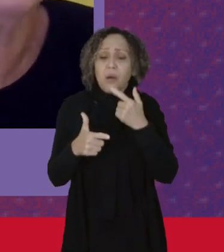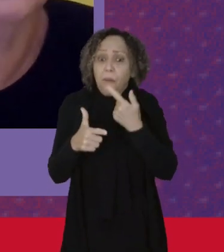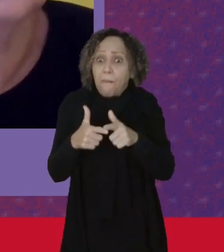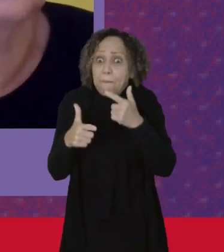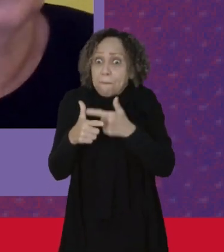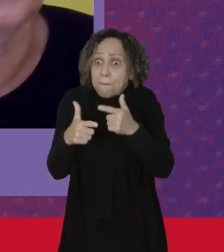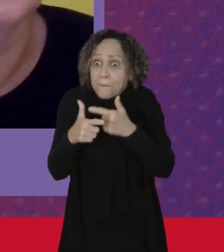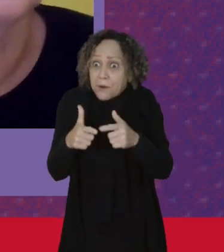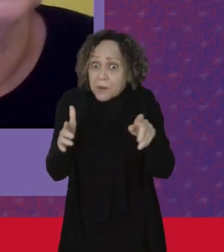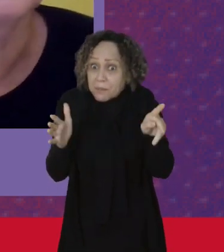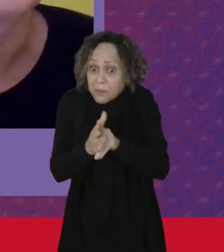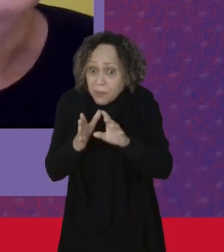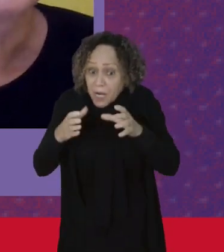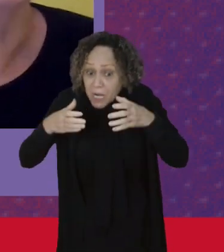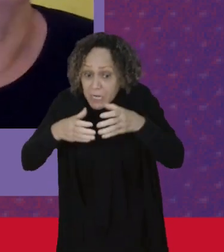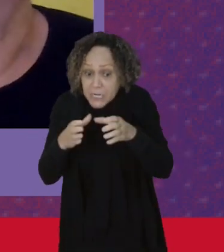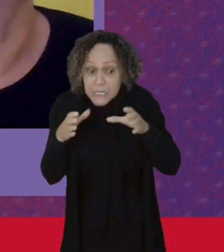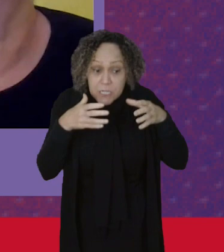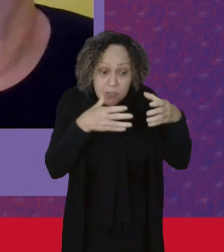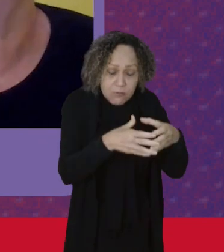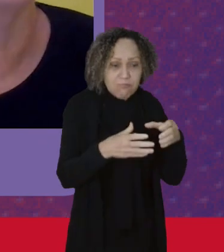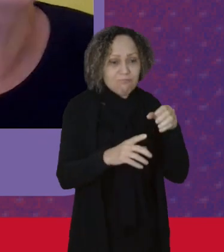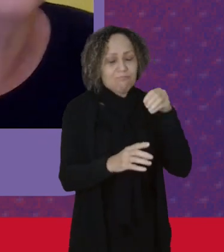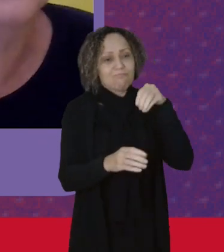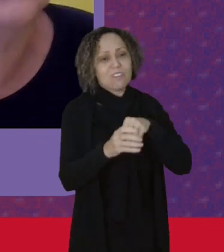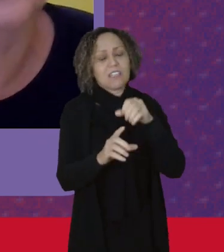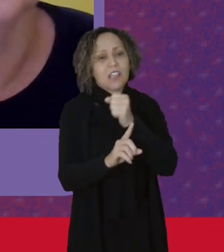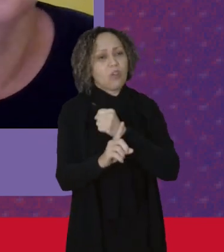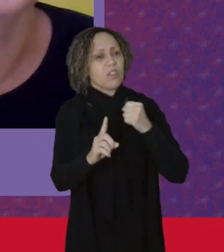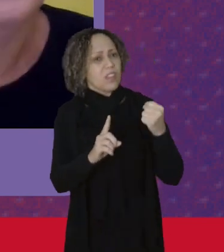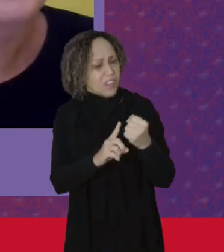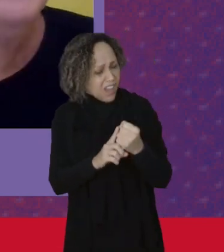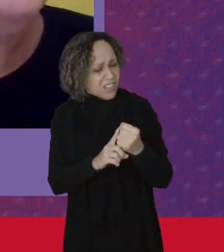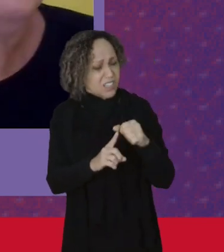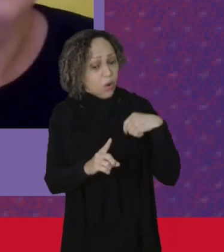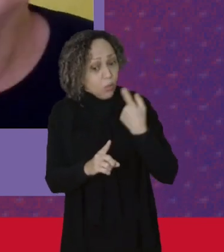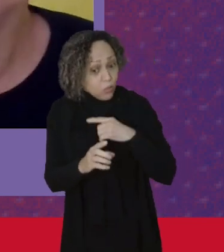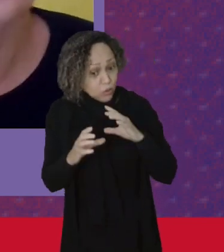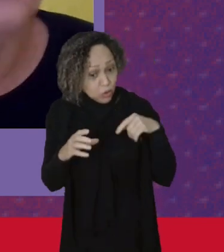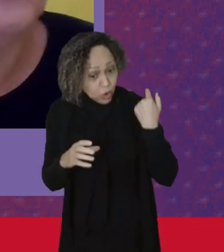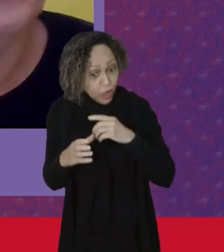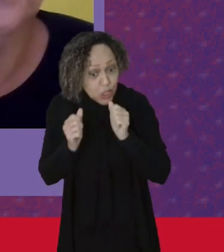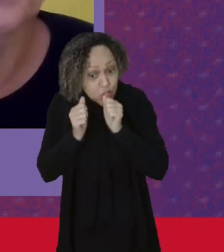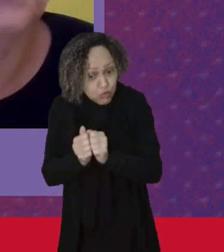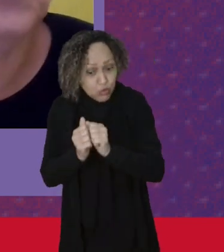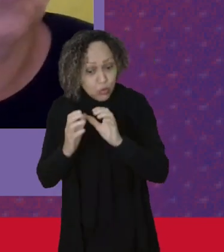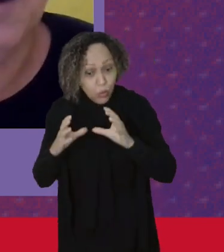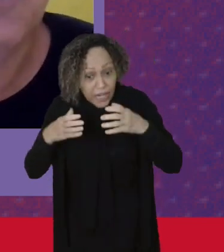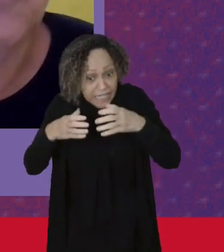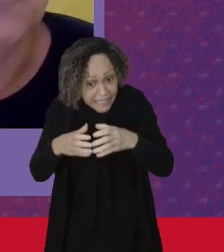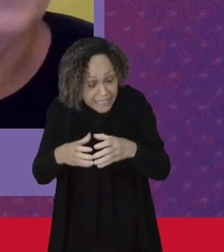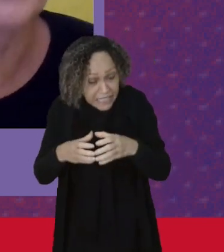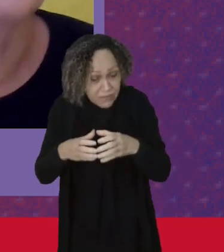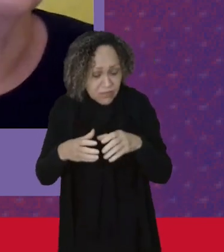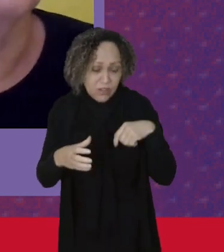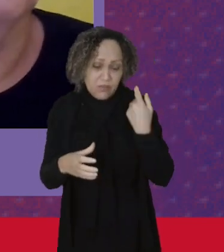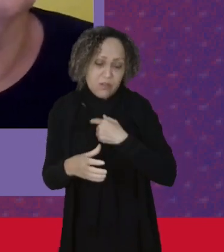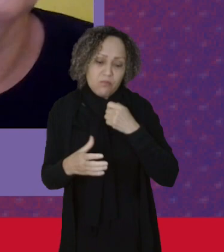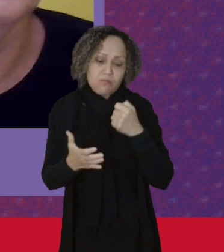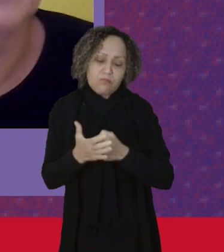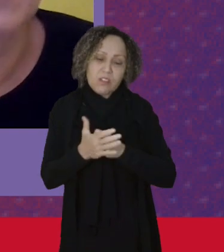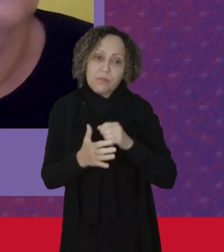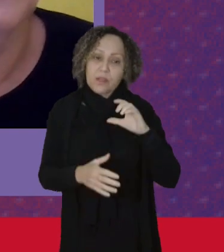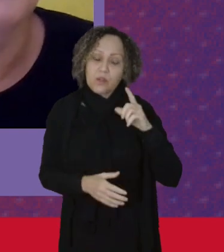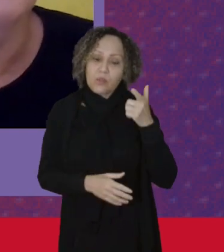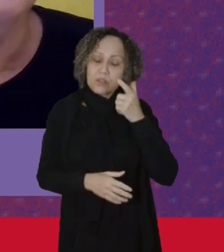enfrentadas coletivamente, a gente pode buscar soluções, mas Quando vem tudo para o individual, certo?